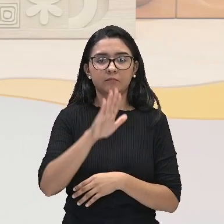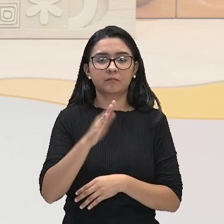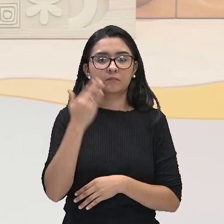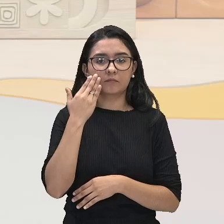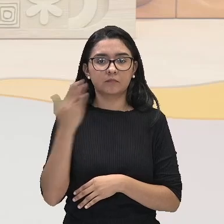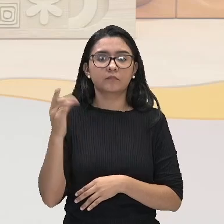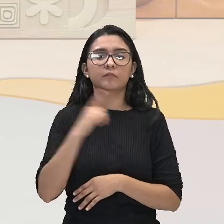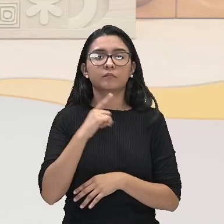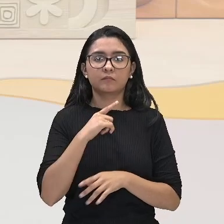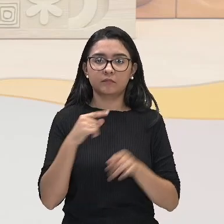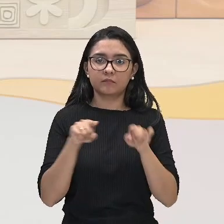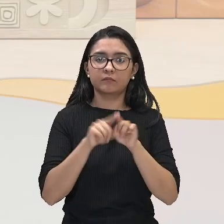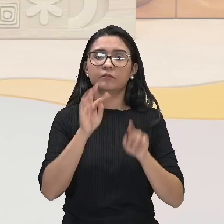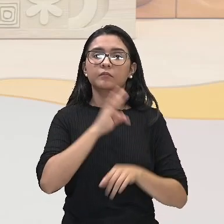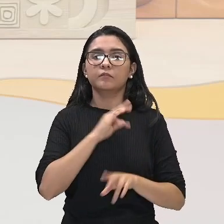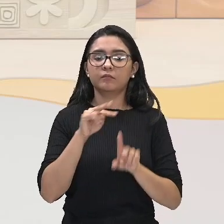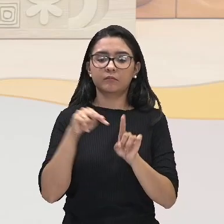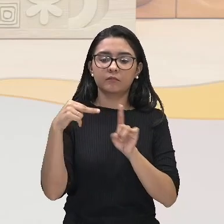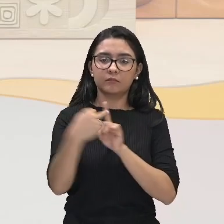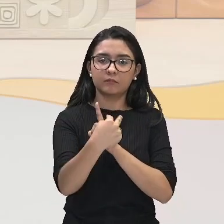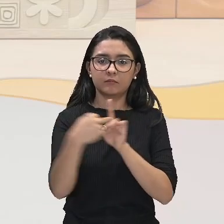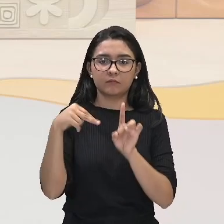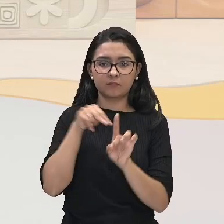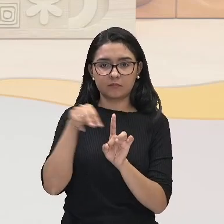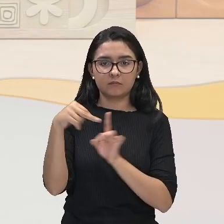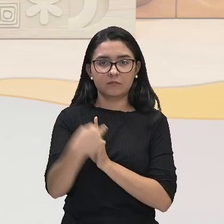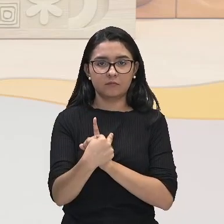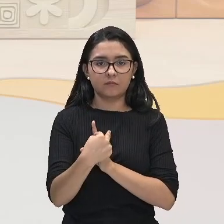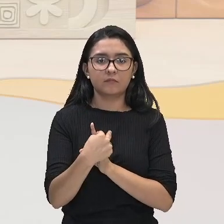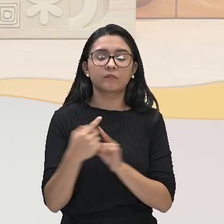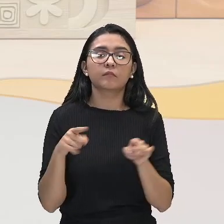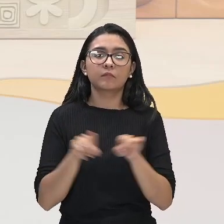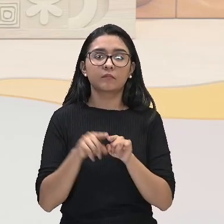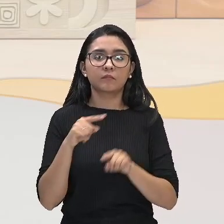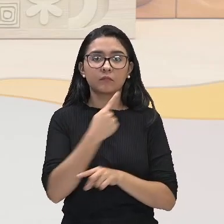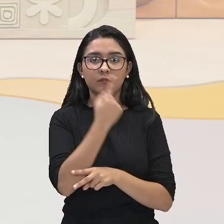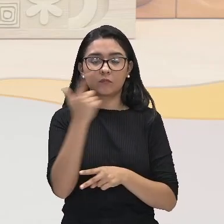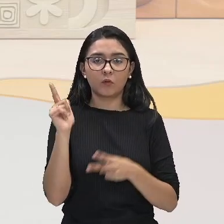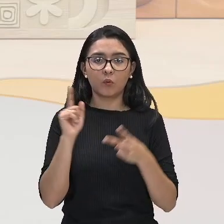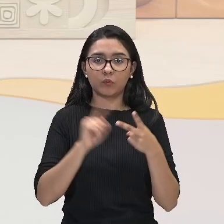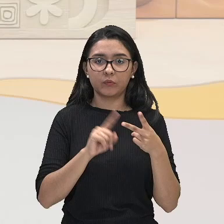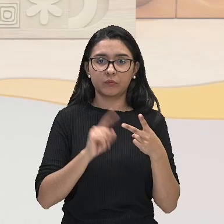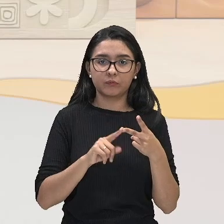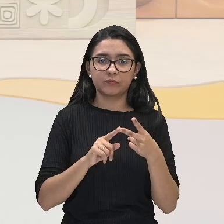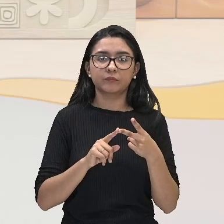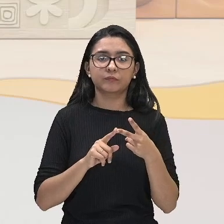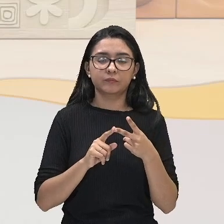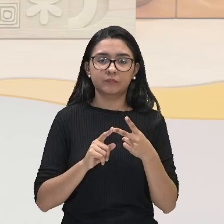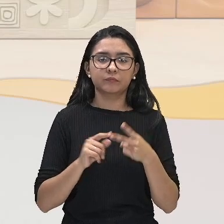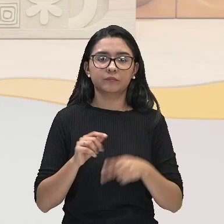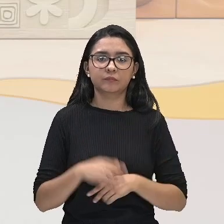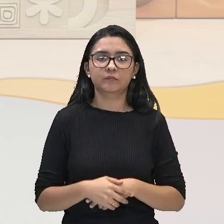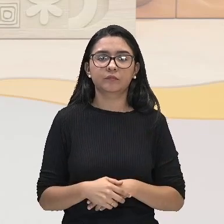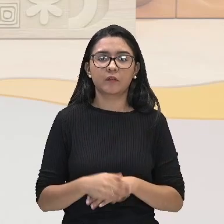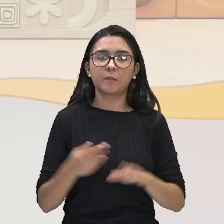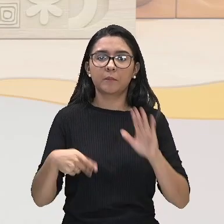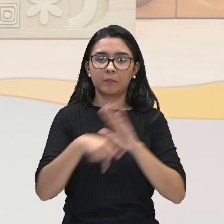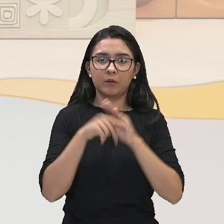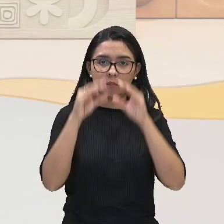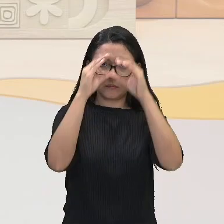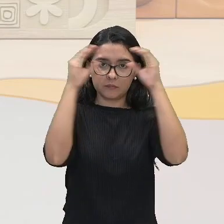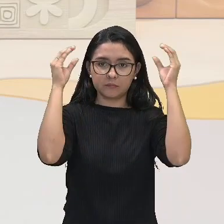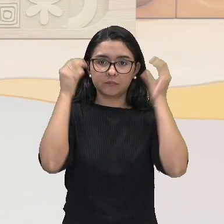técnica de perspectiva, né, de profundidade. Outra obra também do Leonardo da Vinci que nós trouxemos para